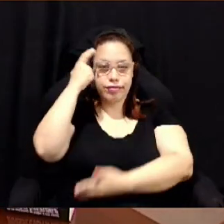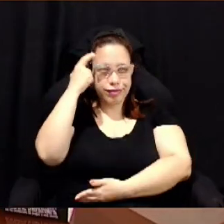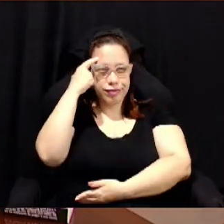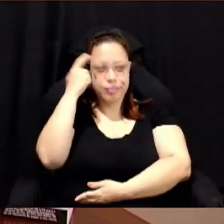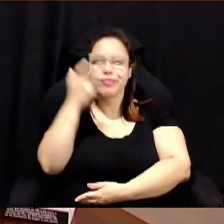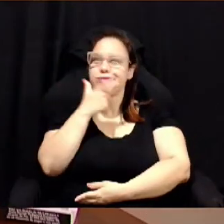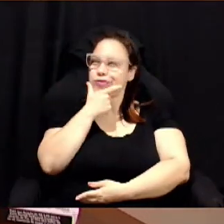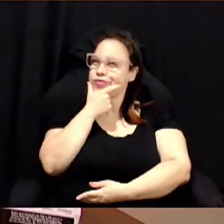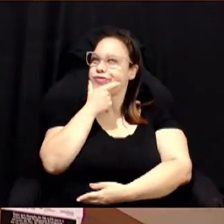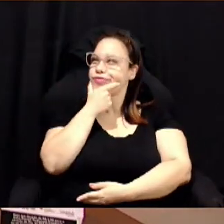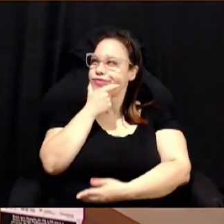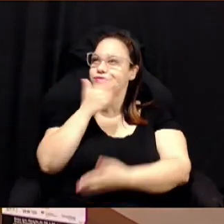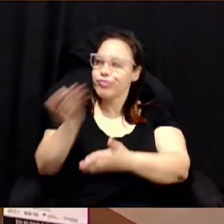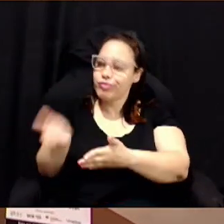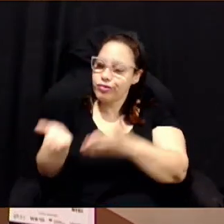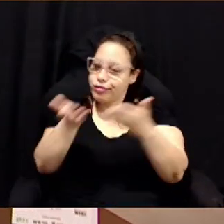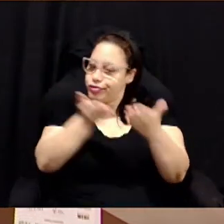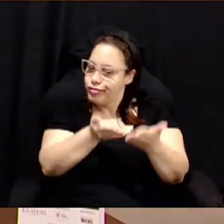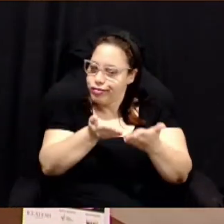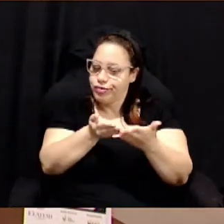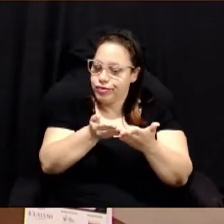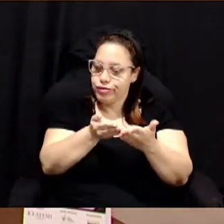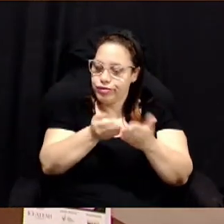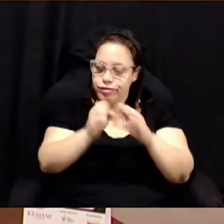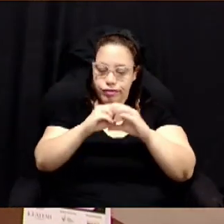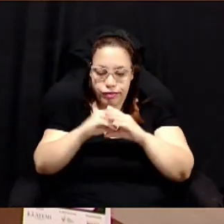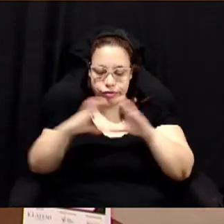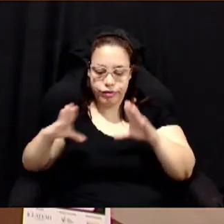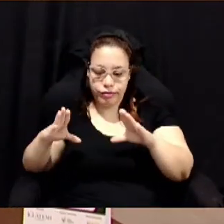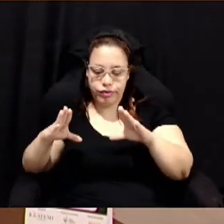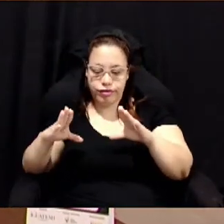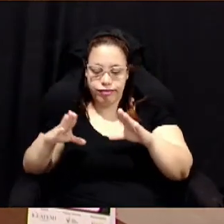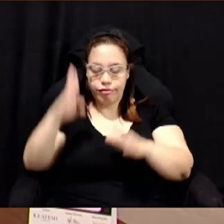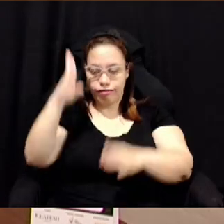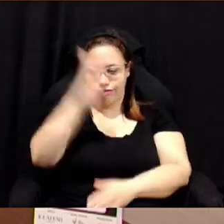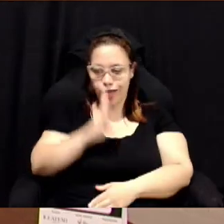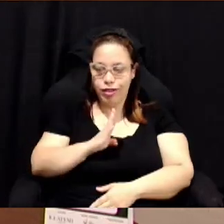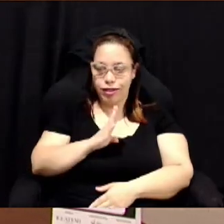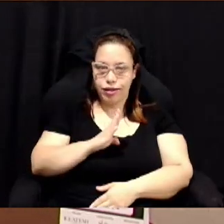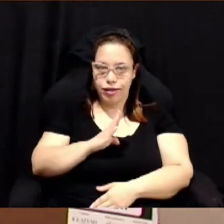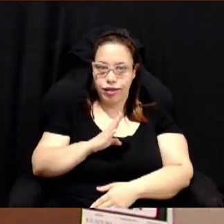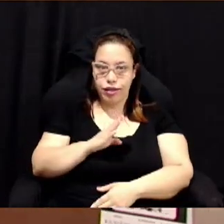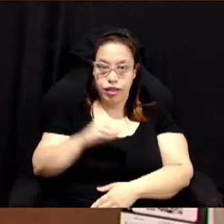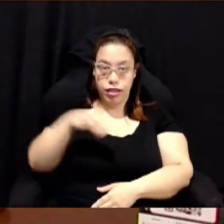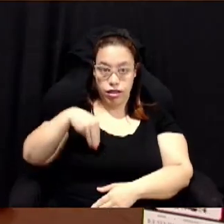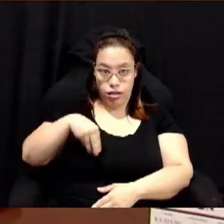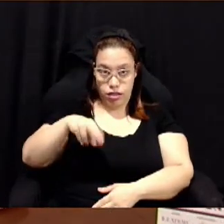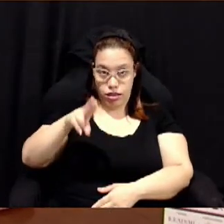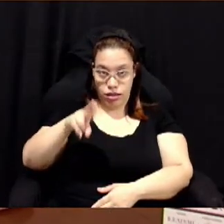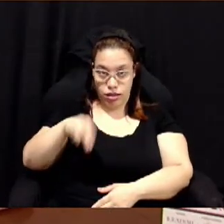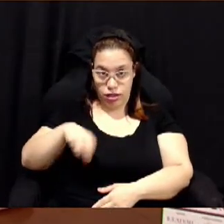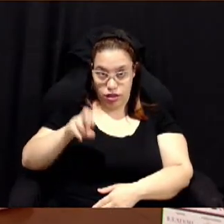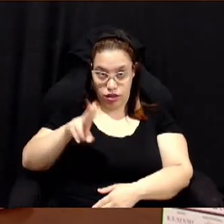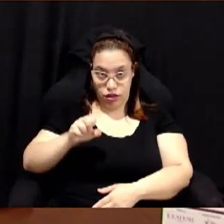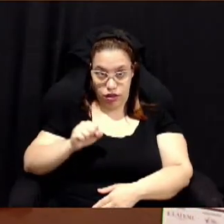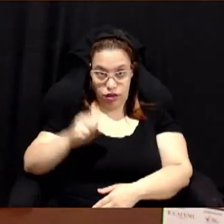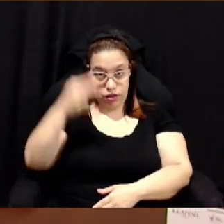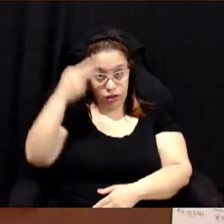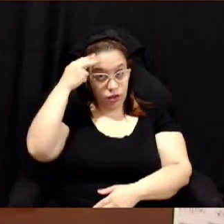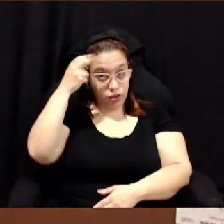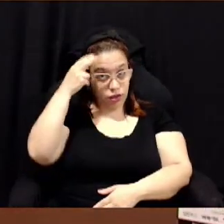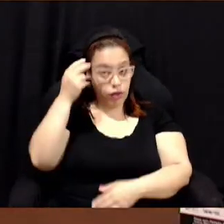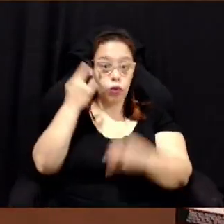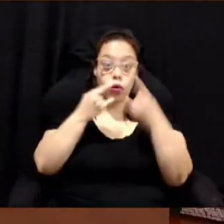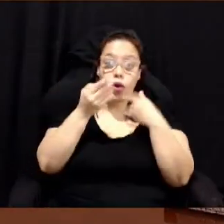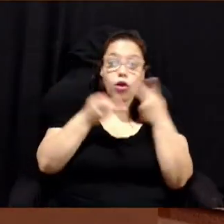para trazer uma característica bem brasileira nesse menu. Maravilha. Gabriel, sabe o que é interessante a gente falar?